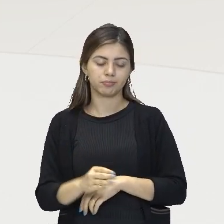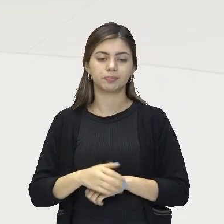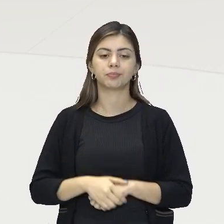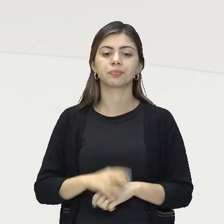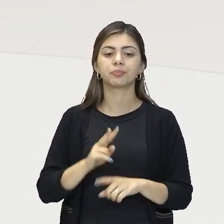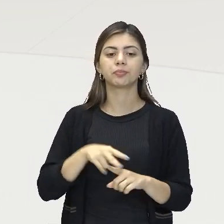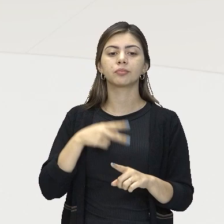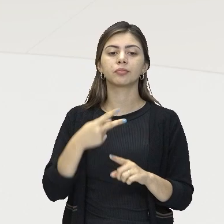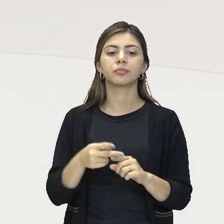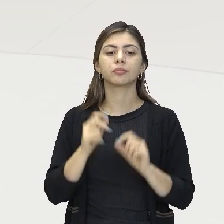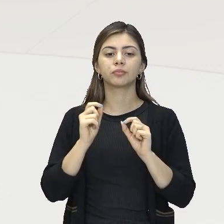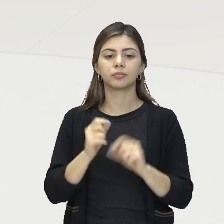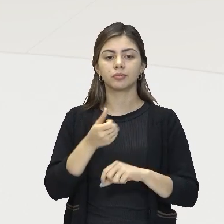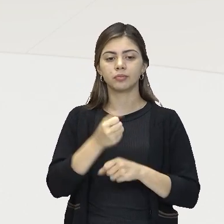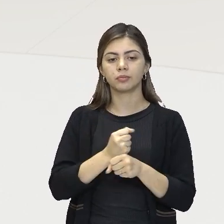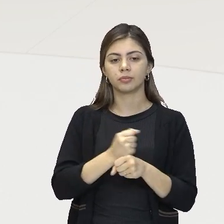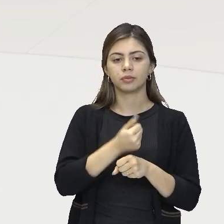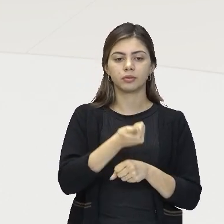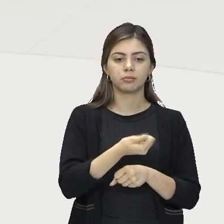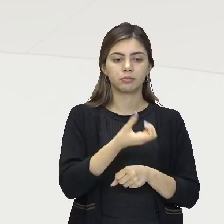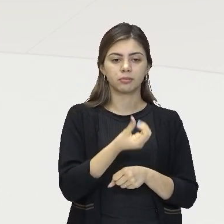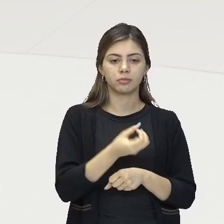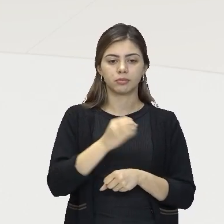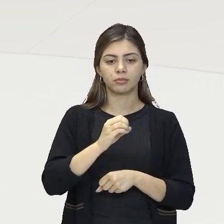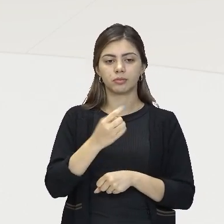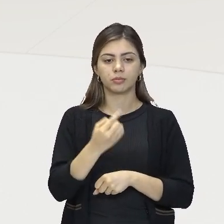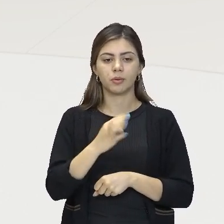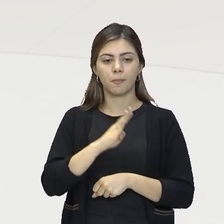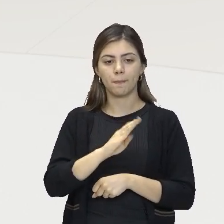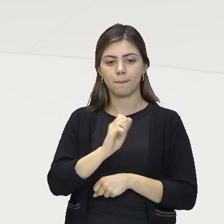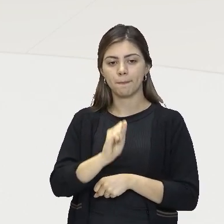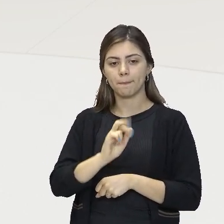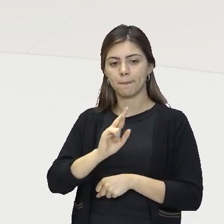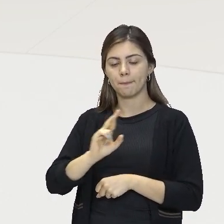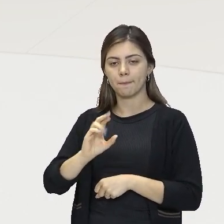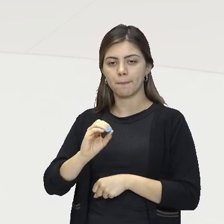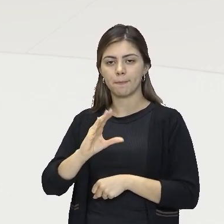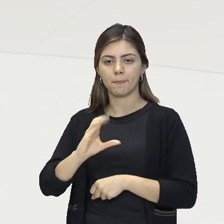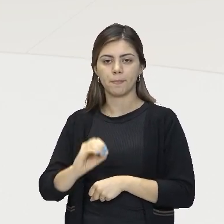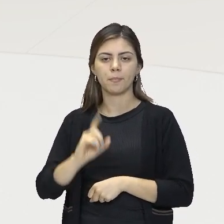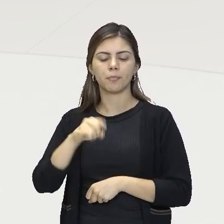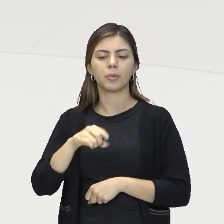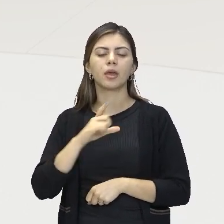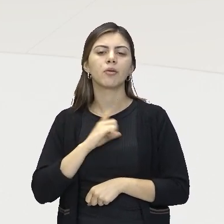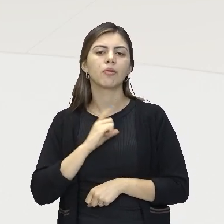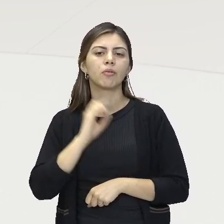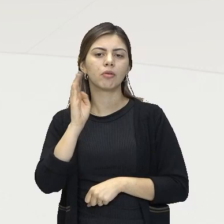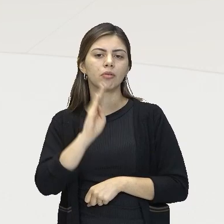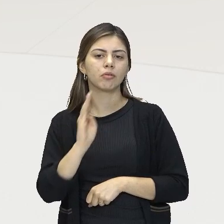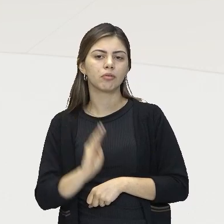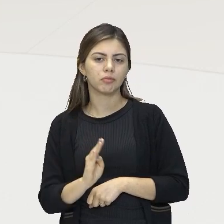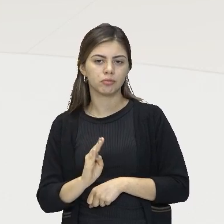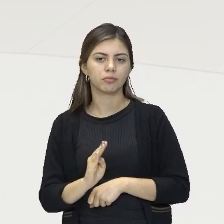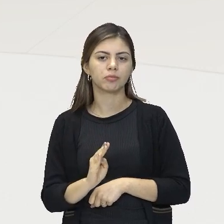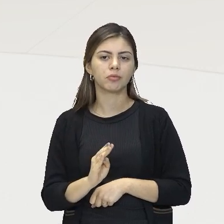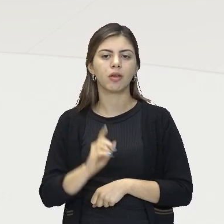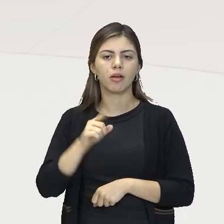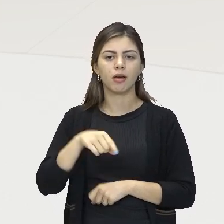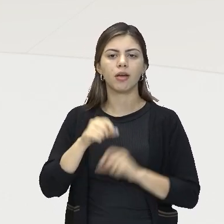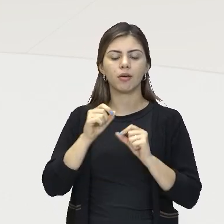o Barroco, 1601, e ele traz o que nessa literatura? Cultismo, né?